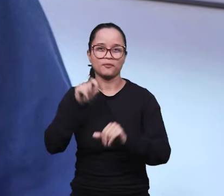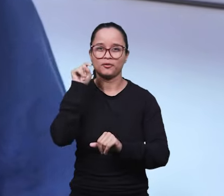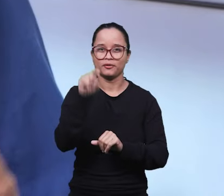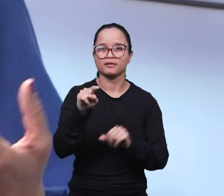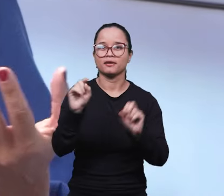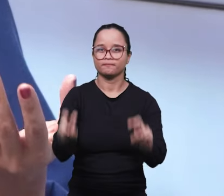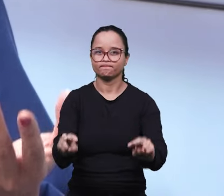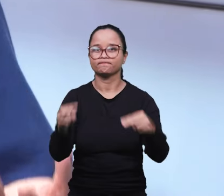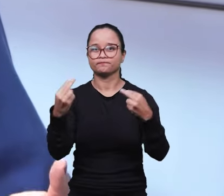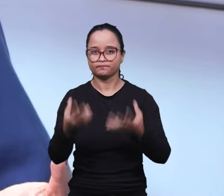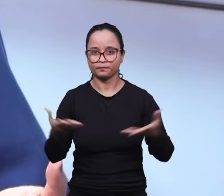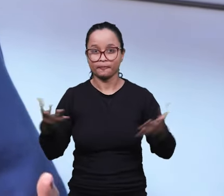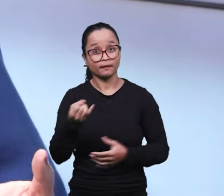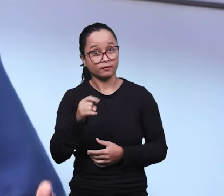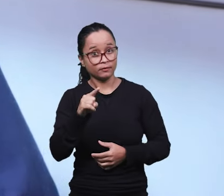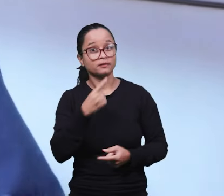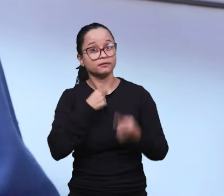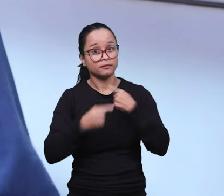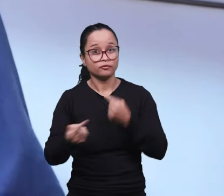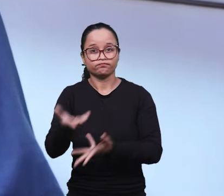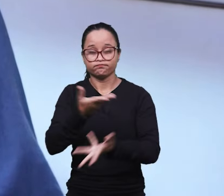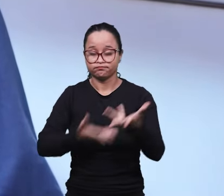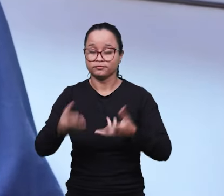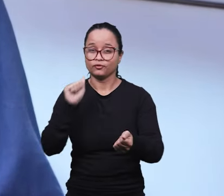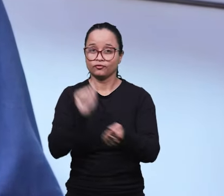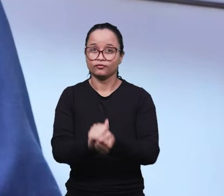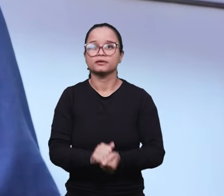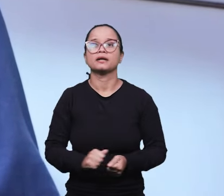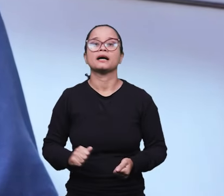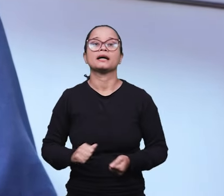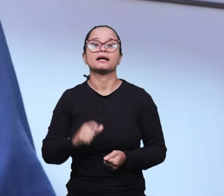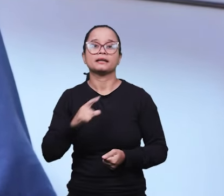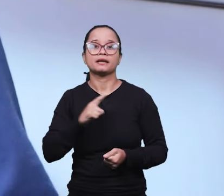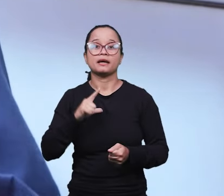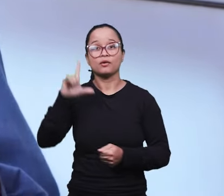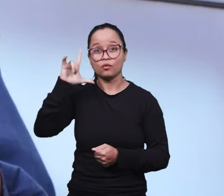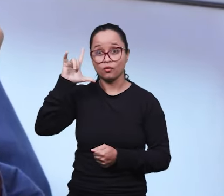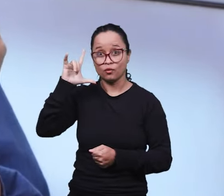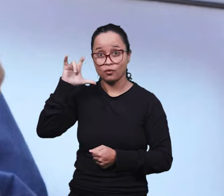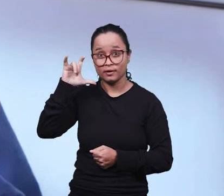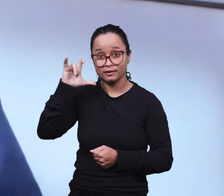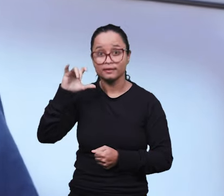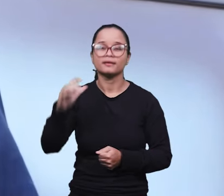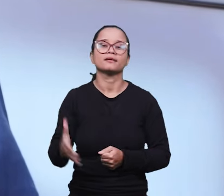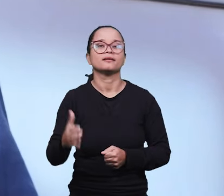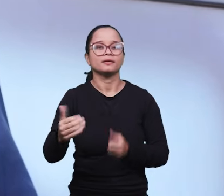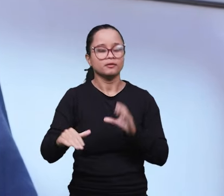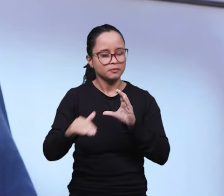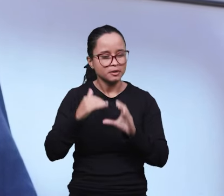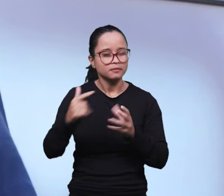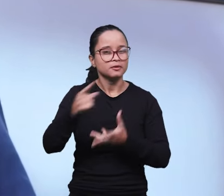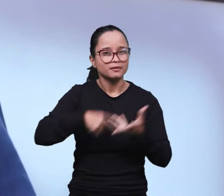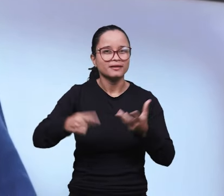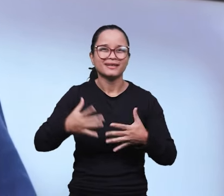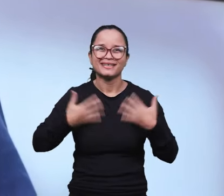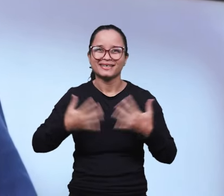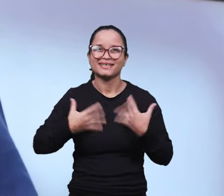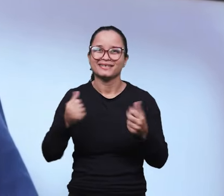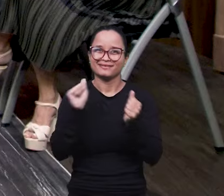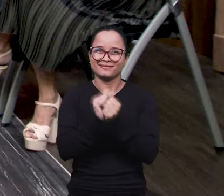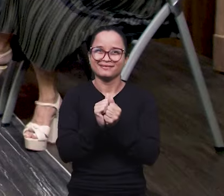acompanha se você também quiser participar conosco escreva para nós no nosso Instagram é uma alegria compor com vocês Amém